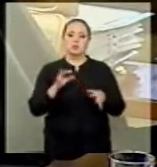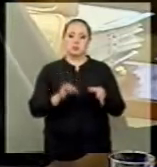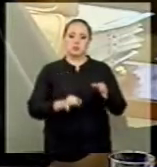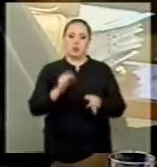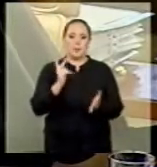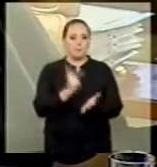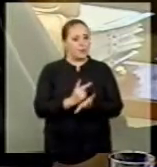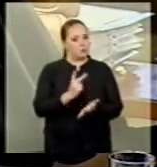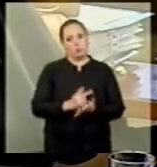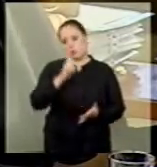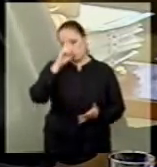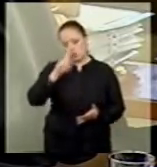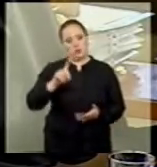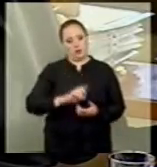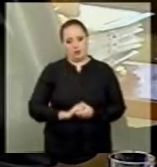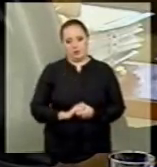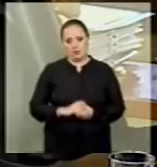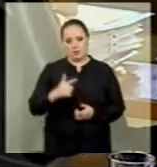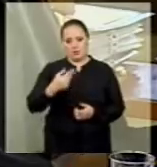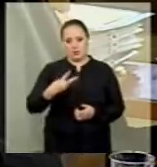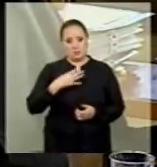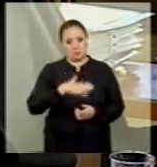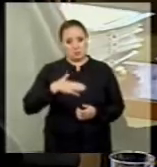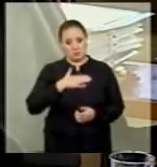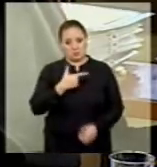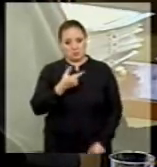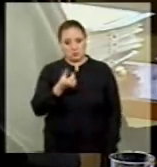mesmo dia, 23 de agosto de 2016.